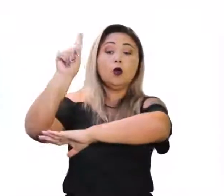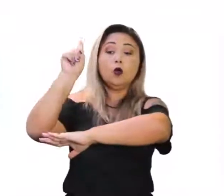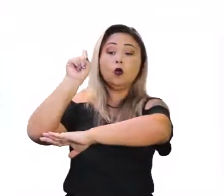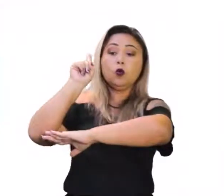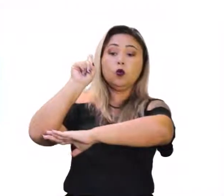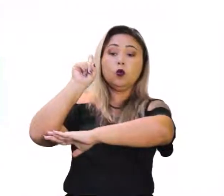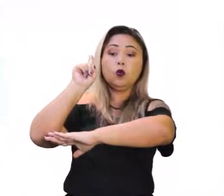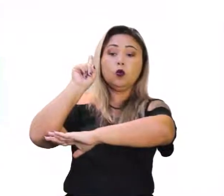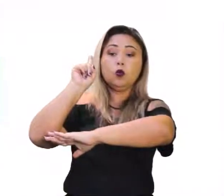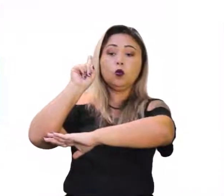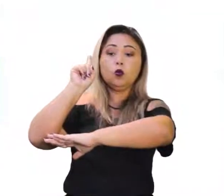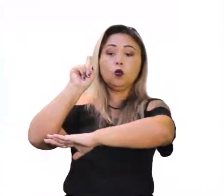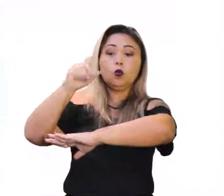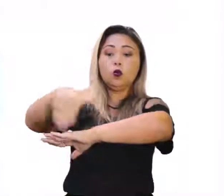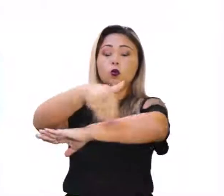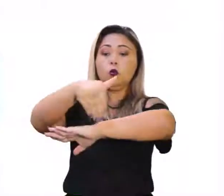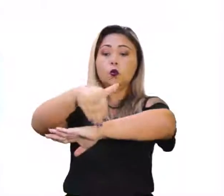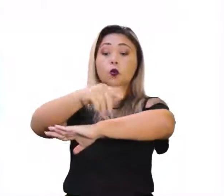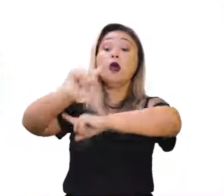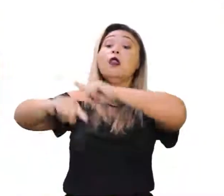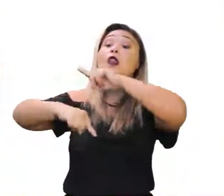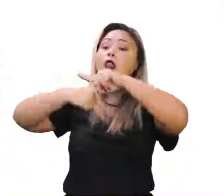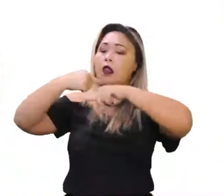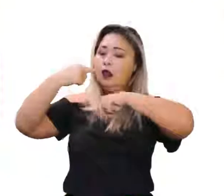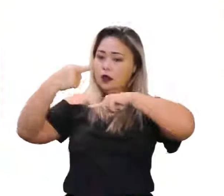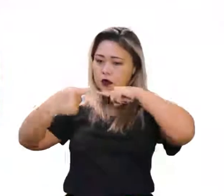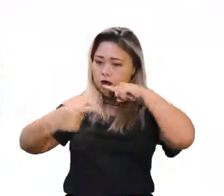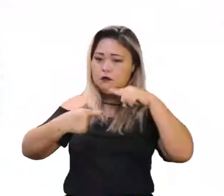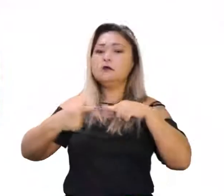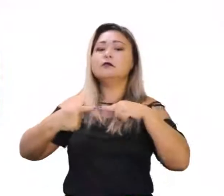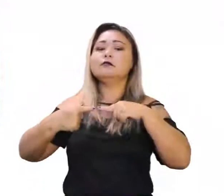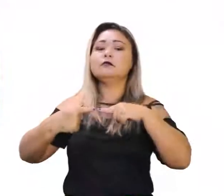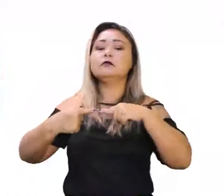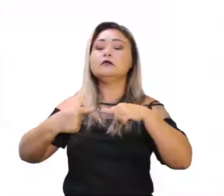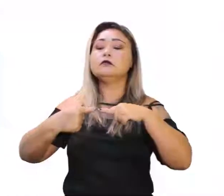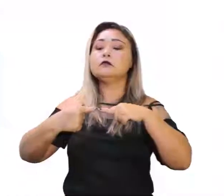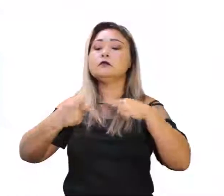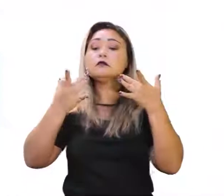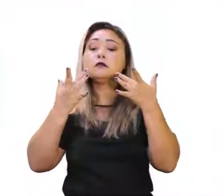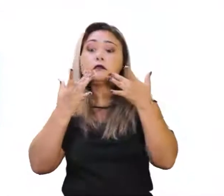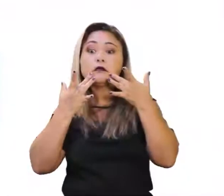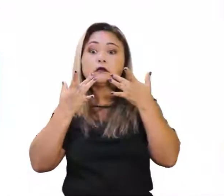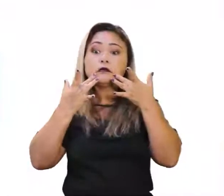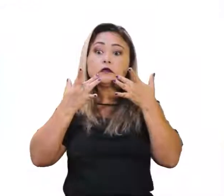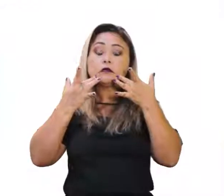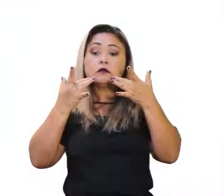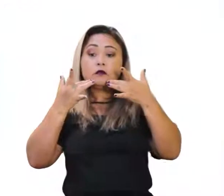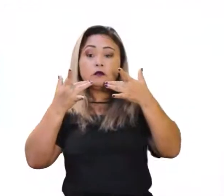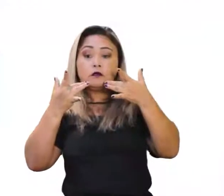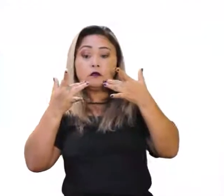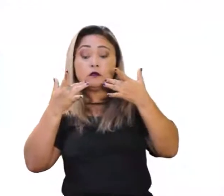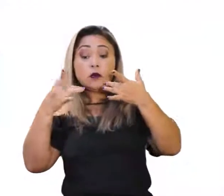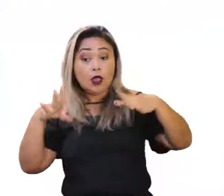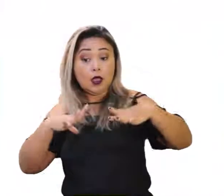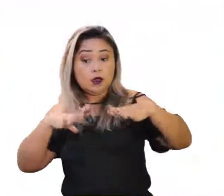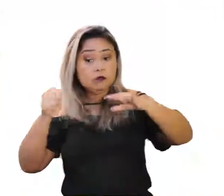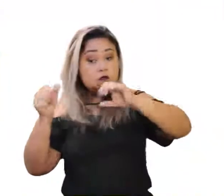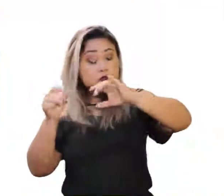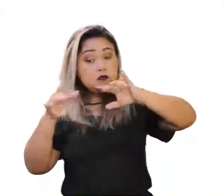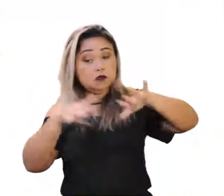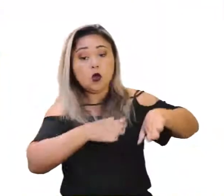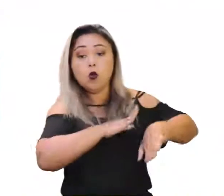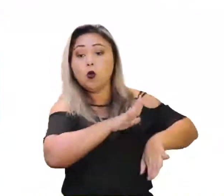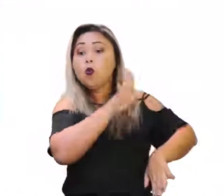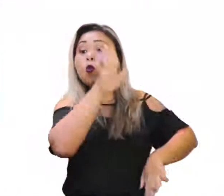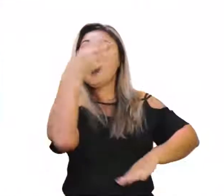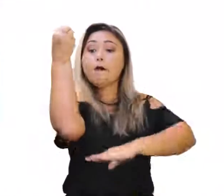ali à direita, né? Isso. Posteriormente, as encenações foram abandonando as cidades e ganhando